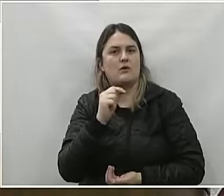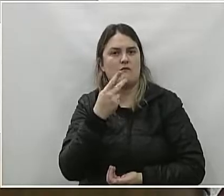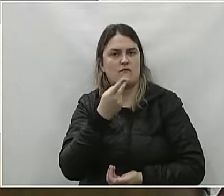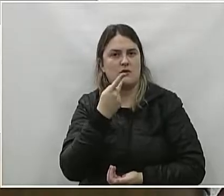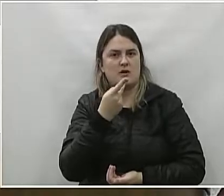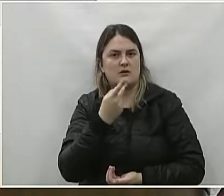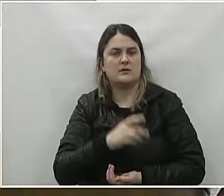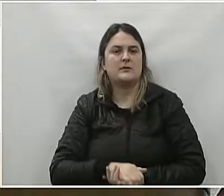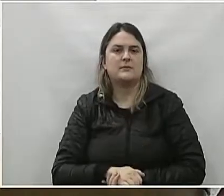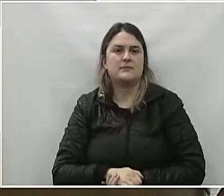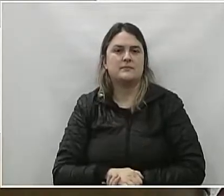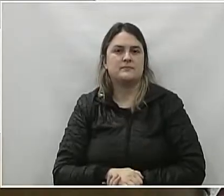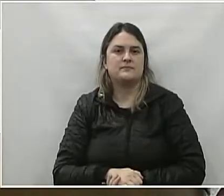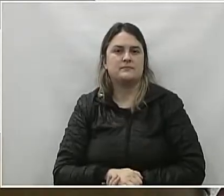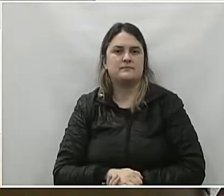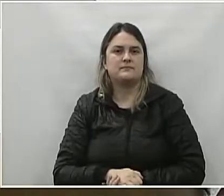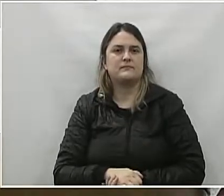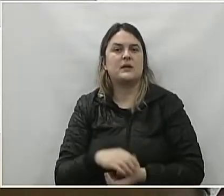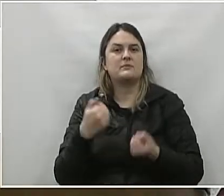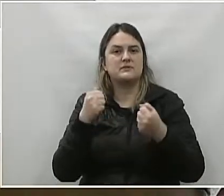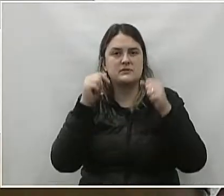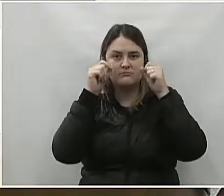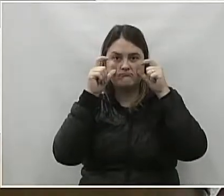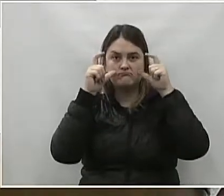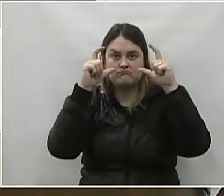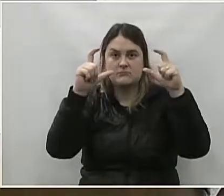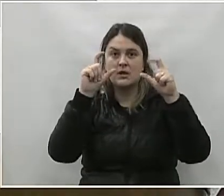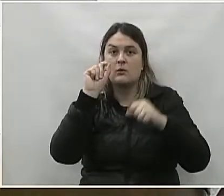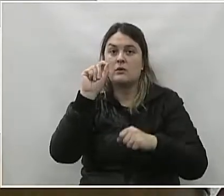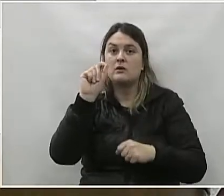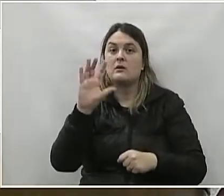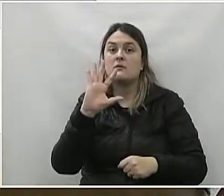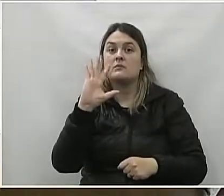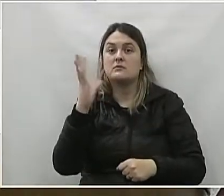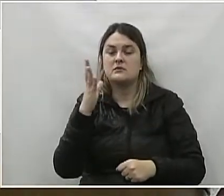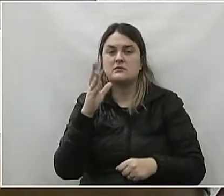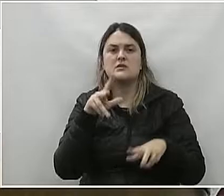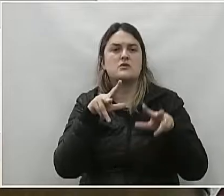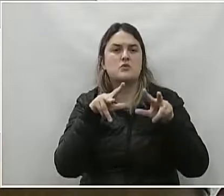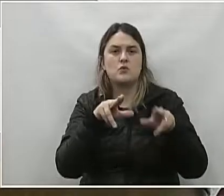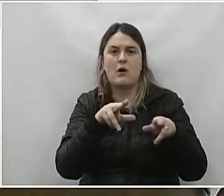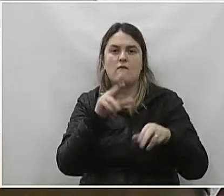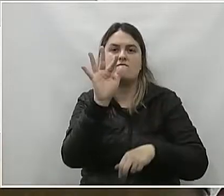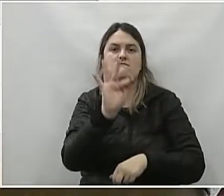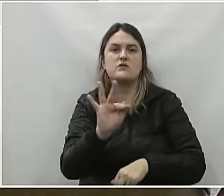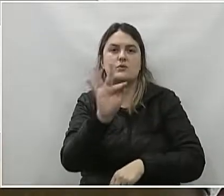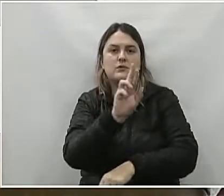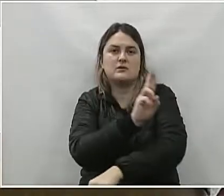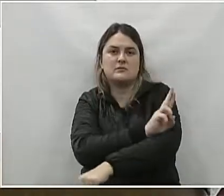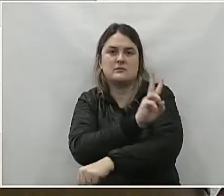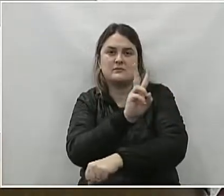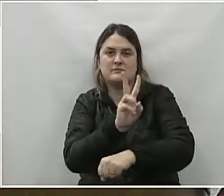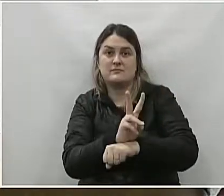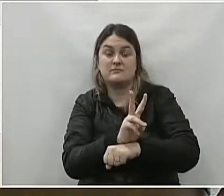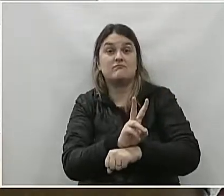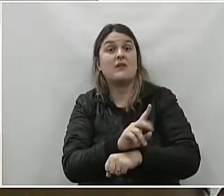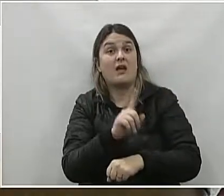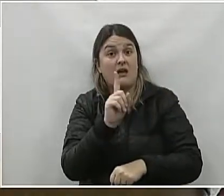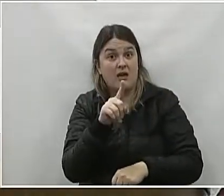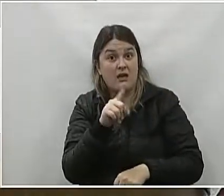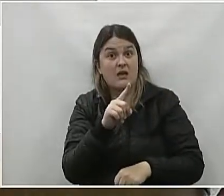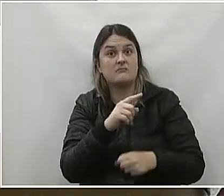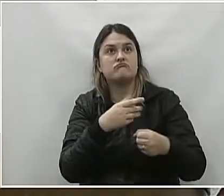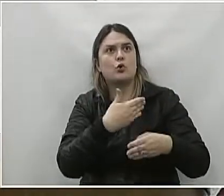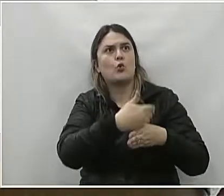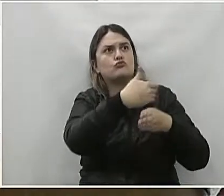aqui. Então, a gente tem que ficar de olho aberto no que está acontecendo na Vitória. Mesma coisa a Uniuv. Olha o patrimônio que a